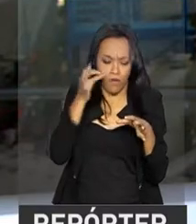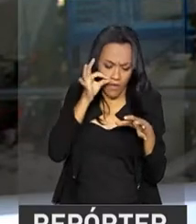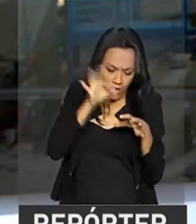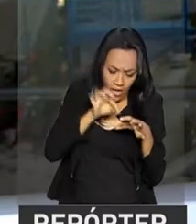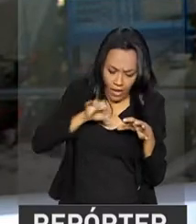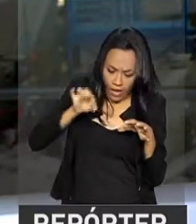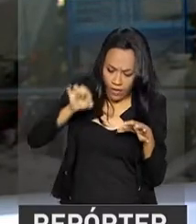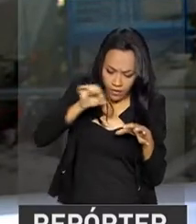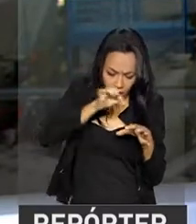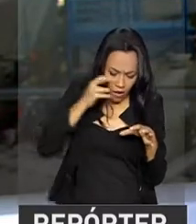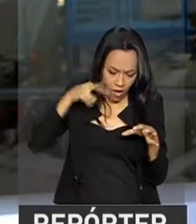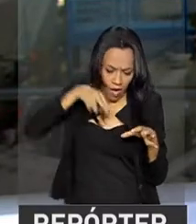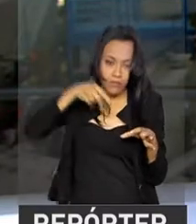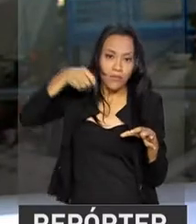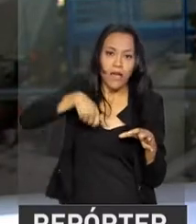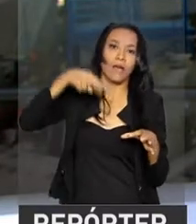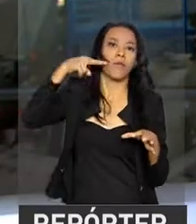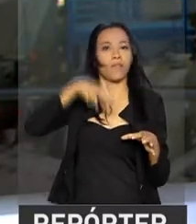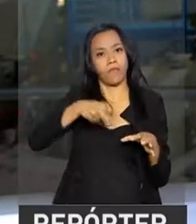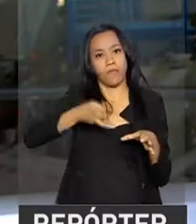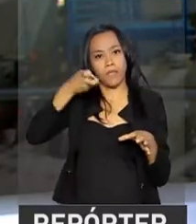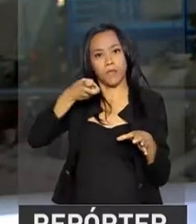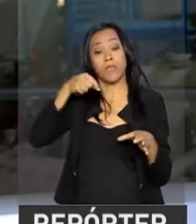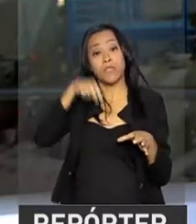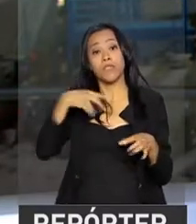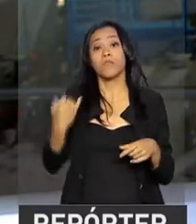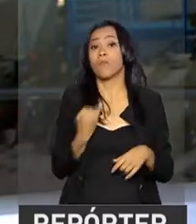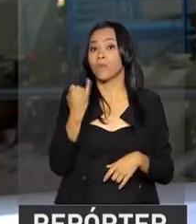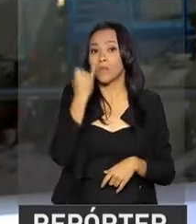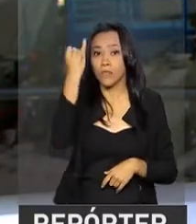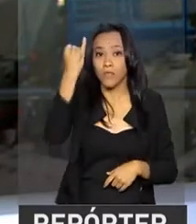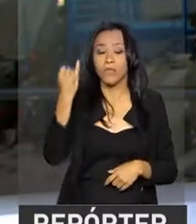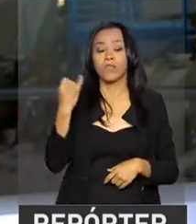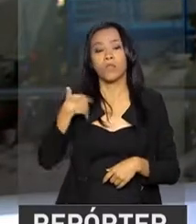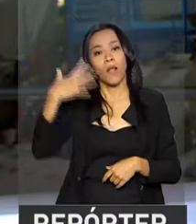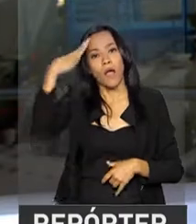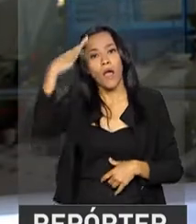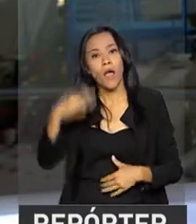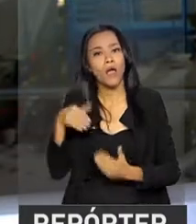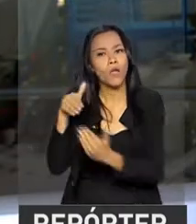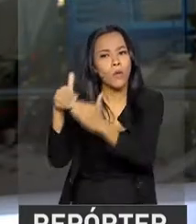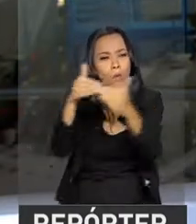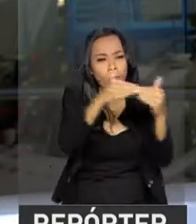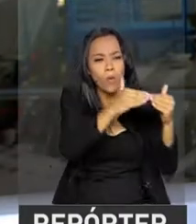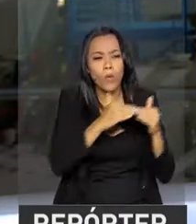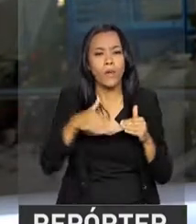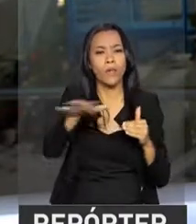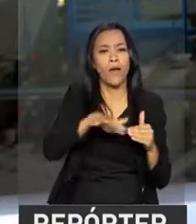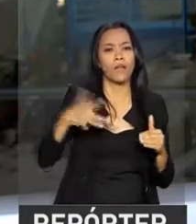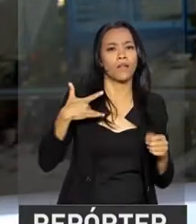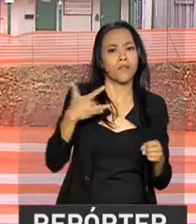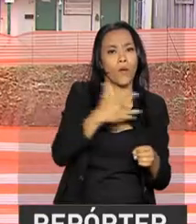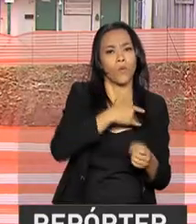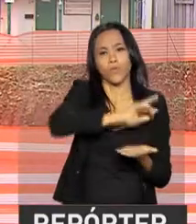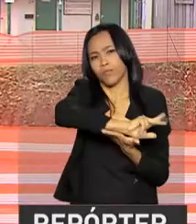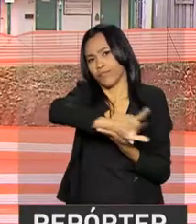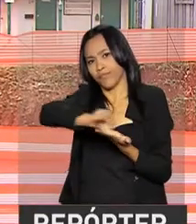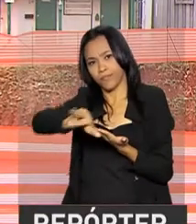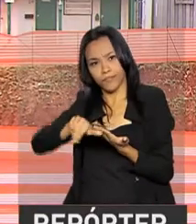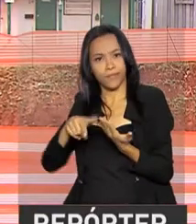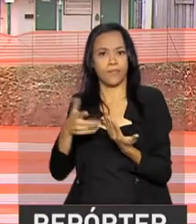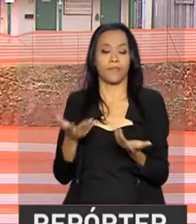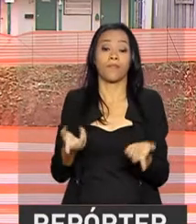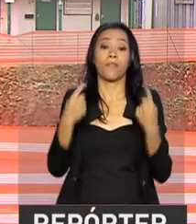componentes da célula, importantíssimo para o avanço de entendimentos na área de saúde e biociências em geral. O Sirius vai